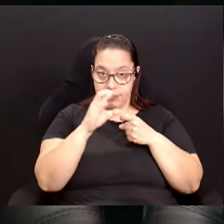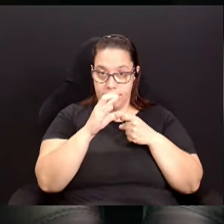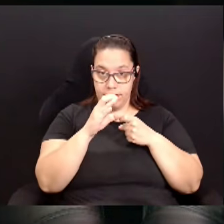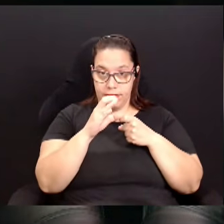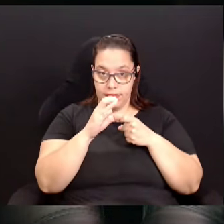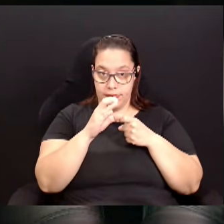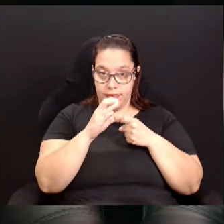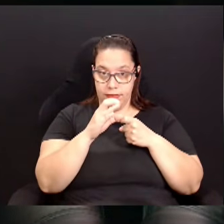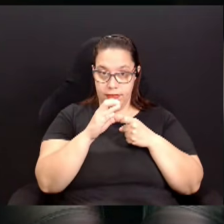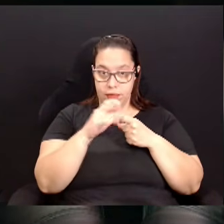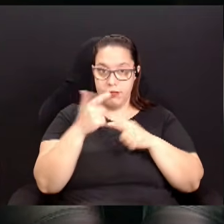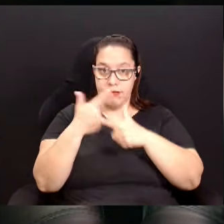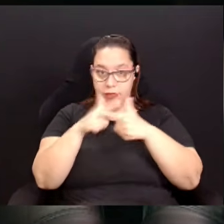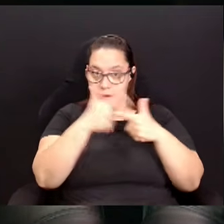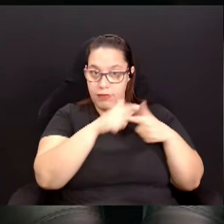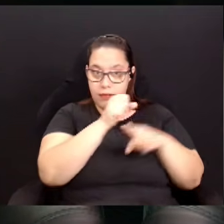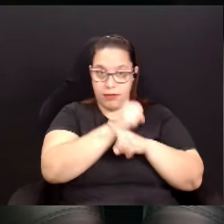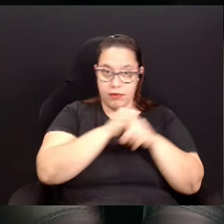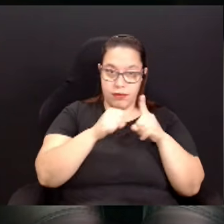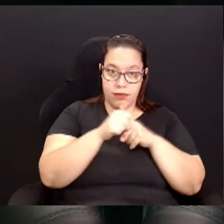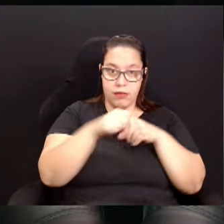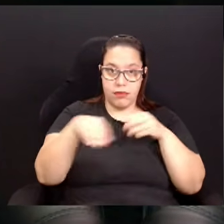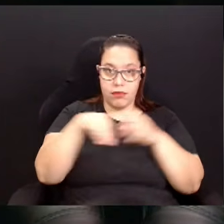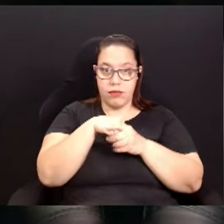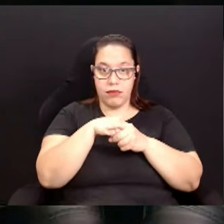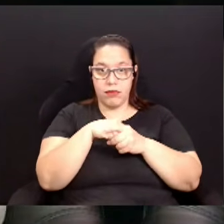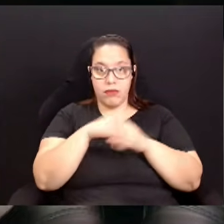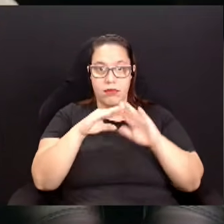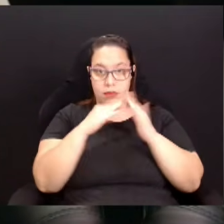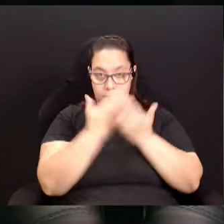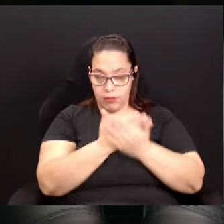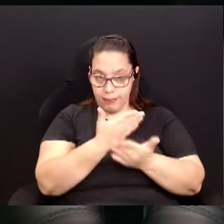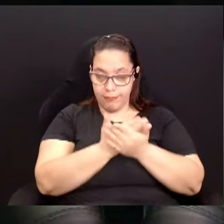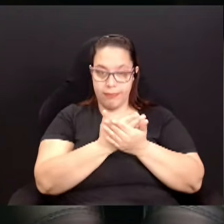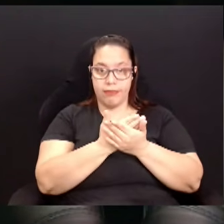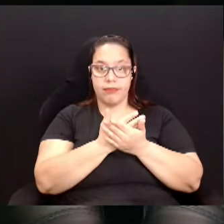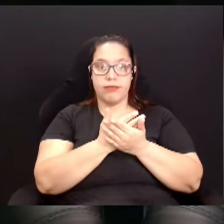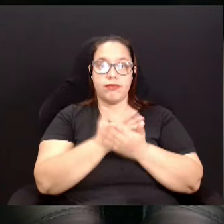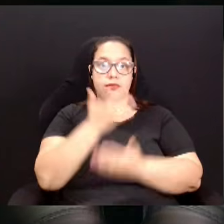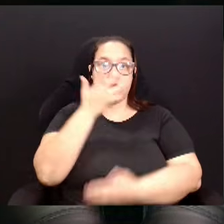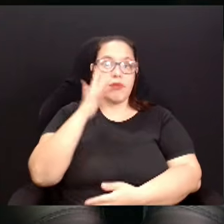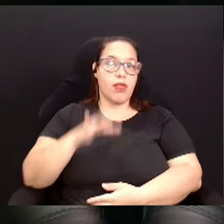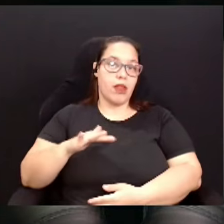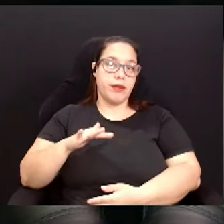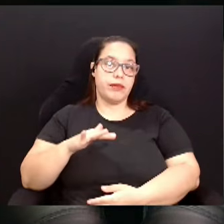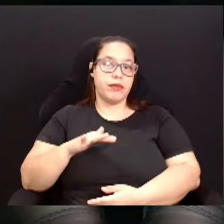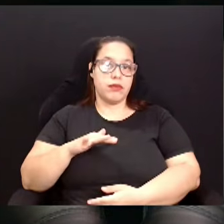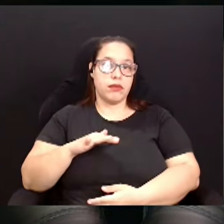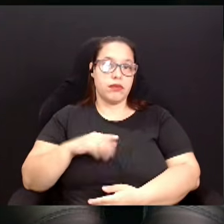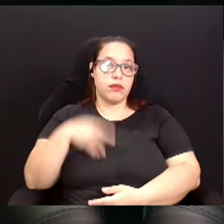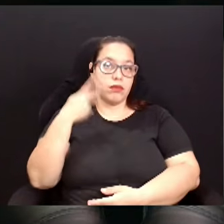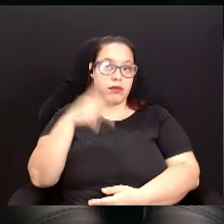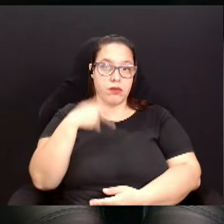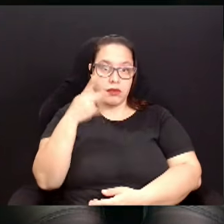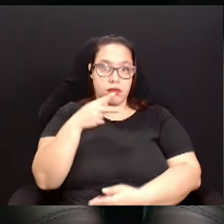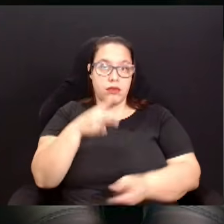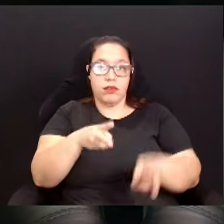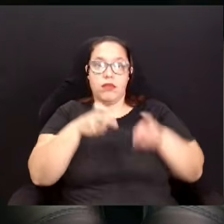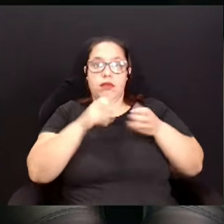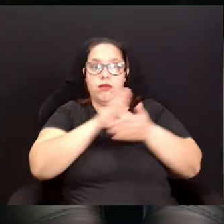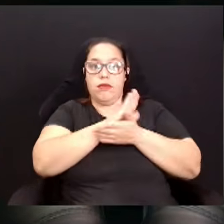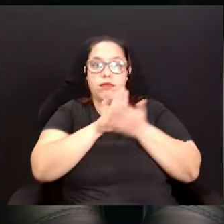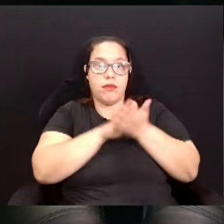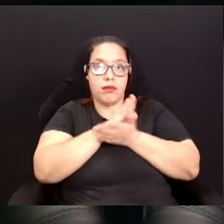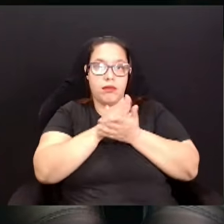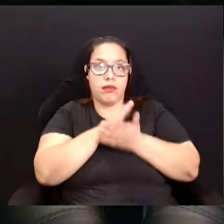problemas sociais dentro da escola. Porque a criança, ela atravessa aquela conversa sem perceber. E as amigas, tem